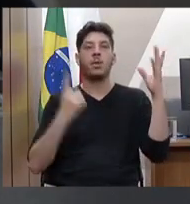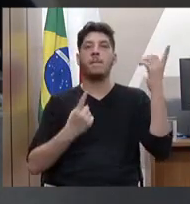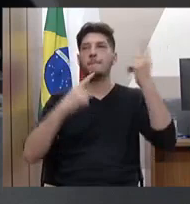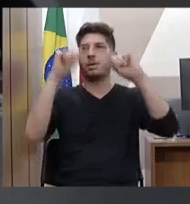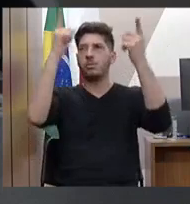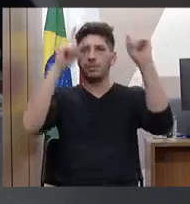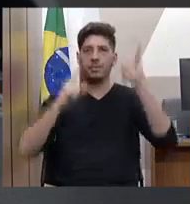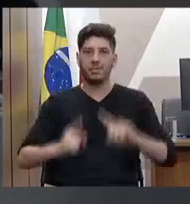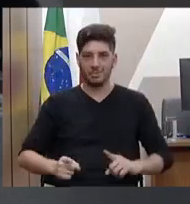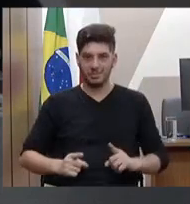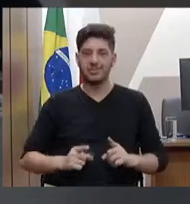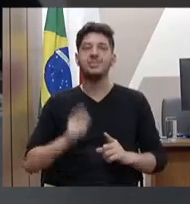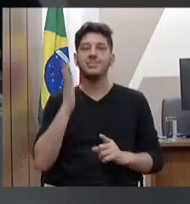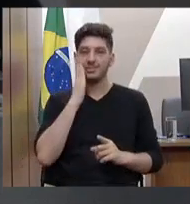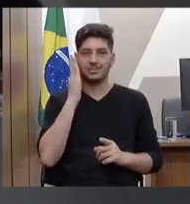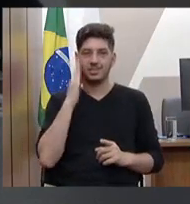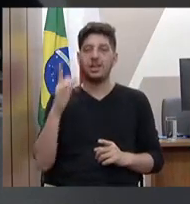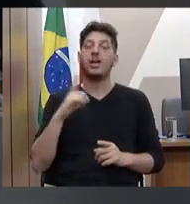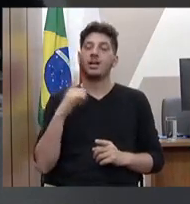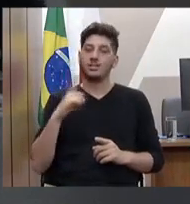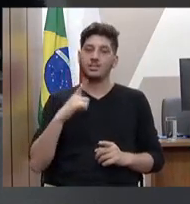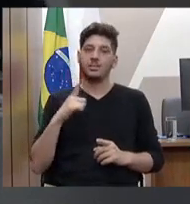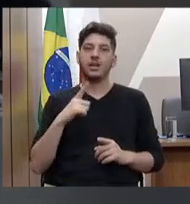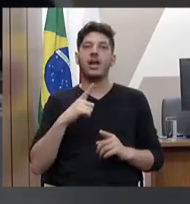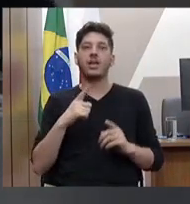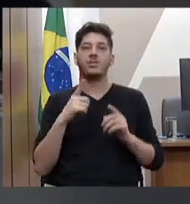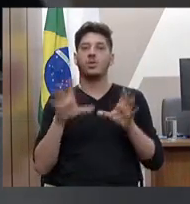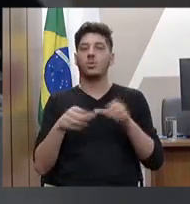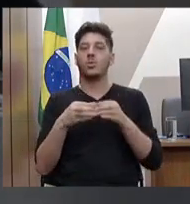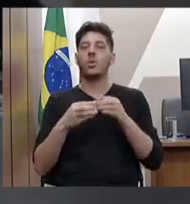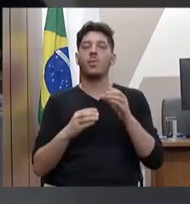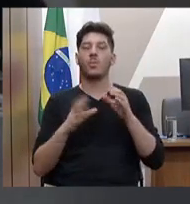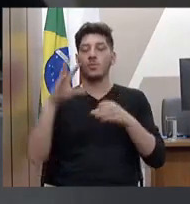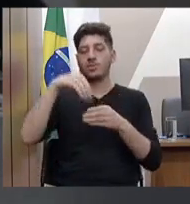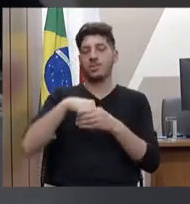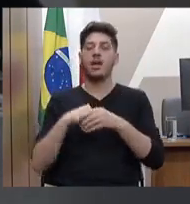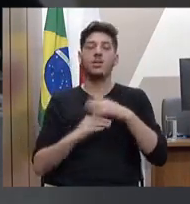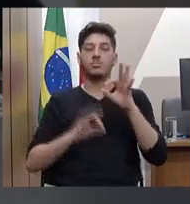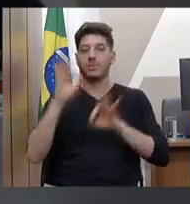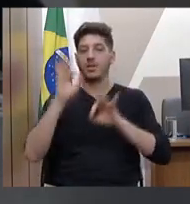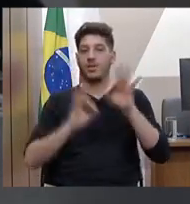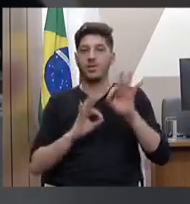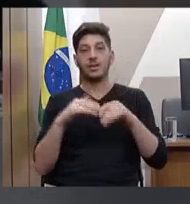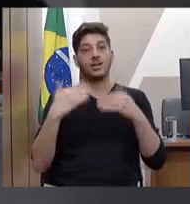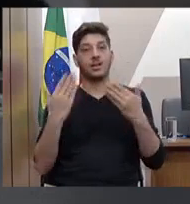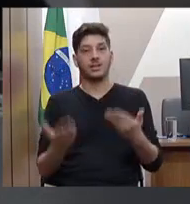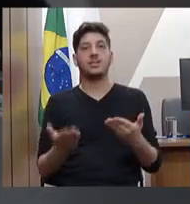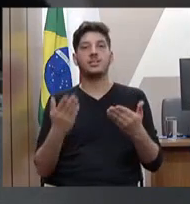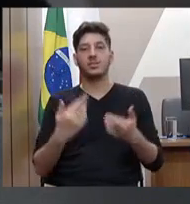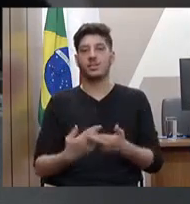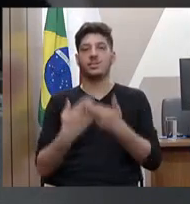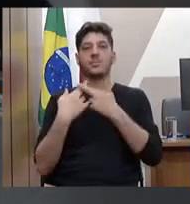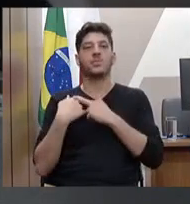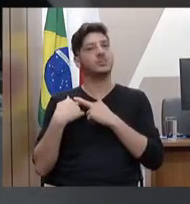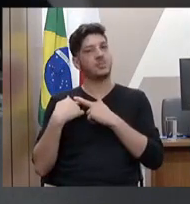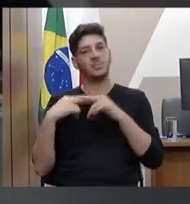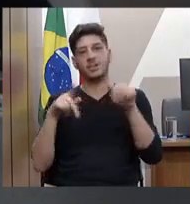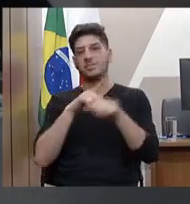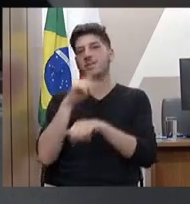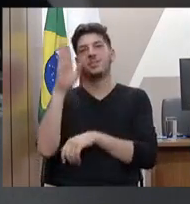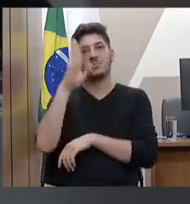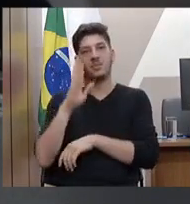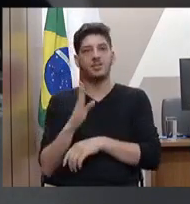Conforme você depreende em perícias elaboradas no âmbito interno pelas autoridades competentes portanto a condutomissiva do Estado contribuiu para